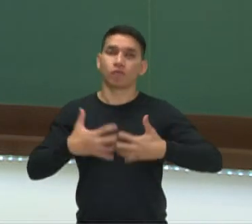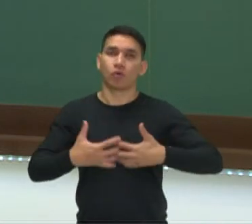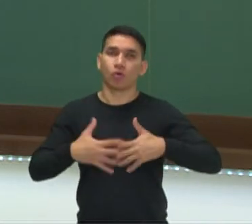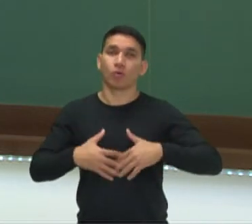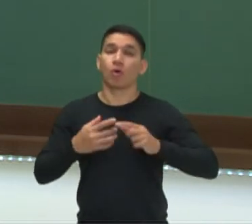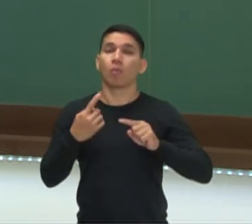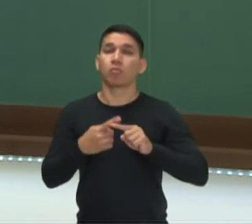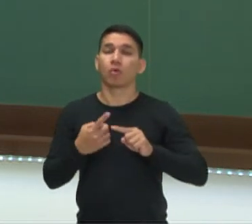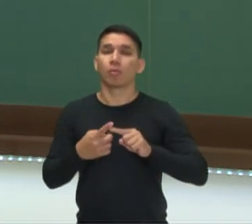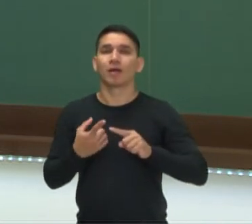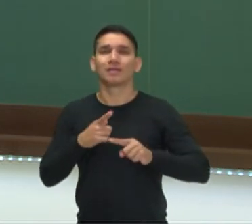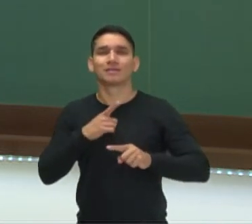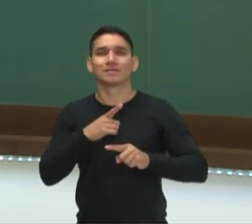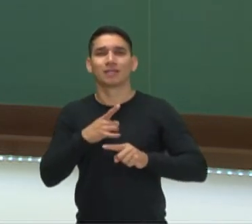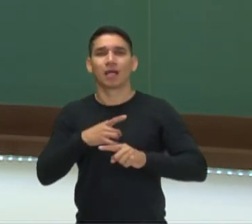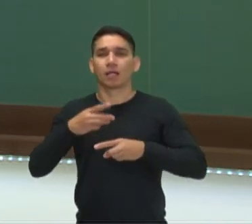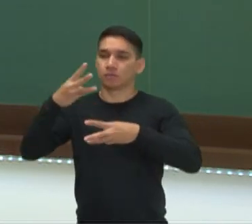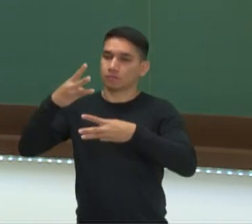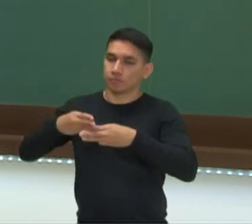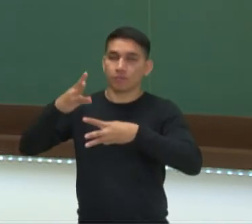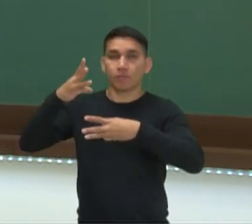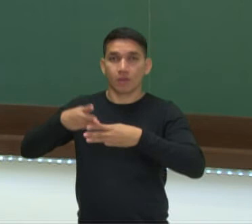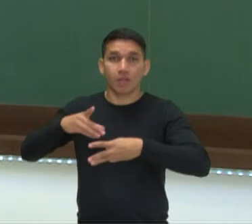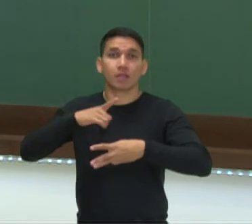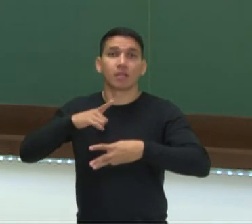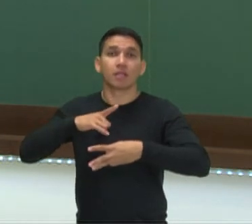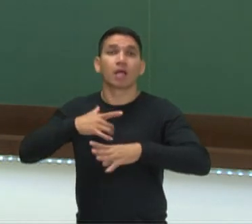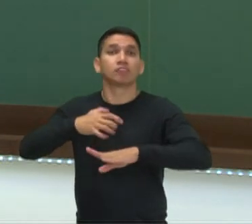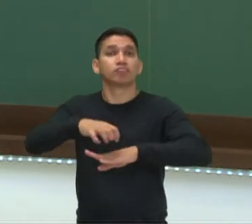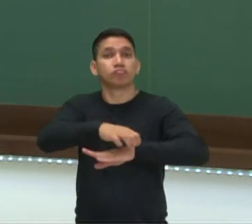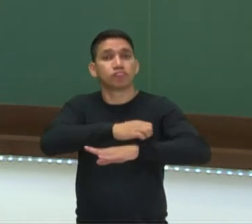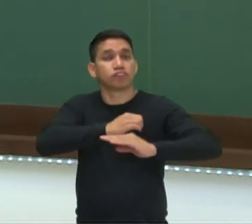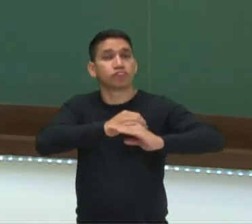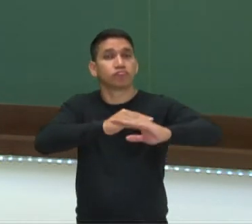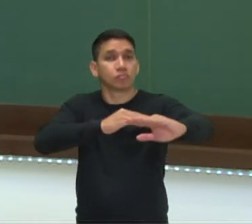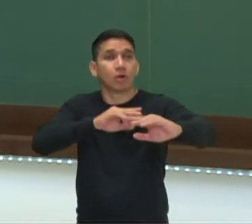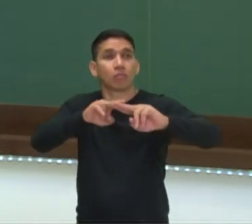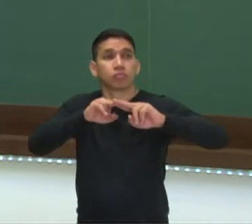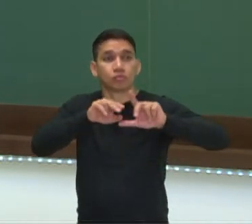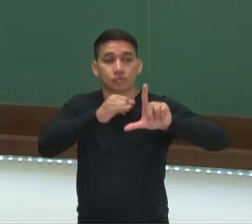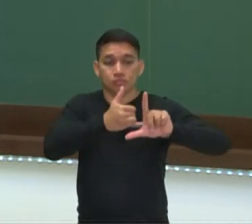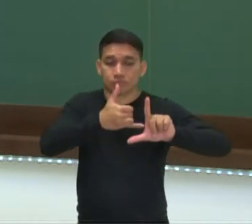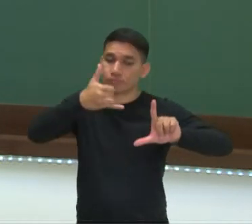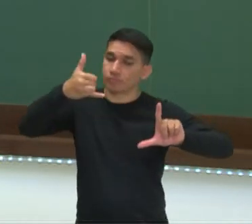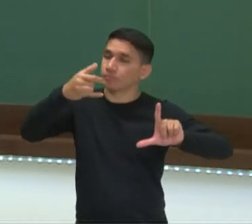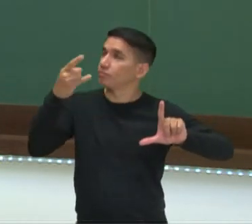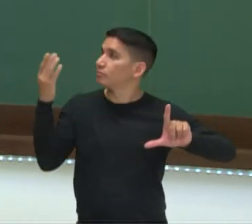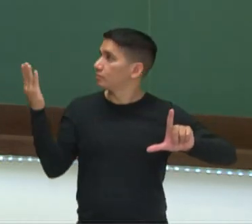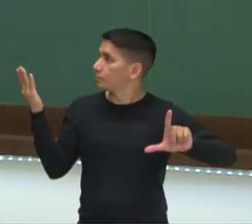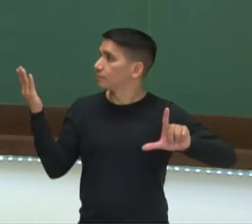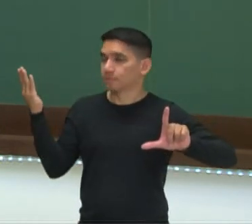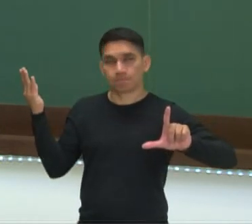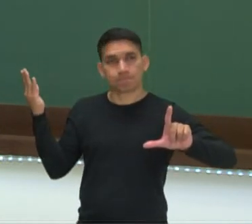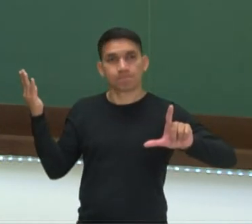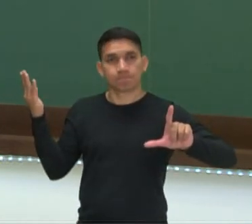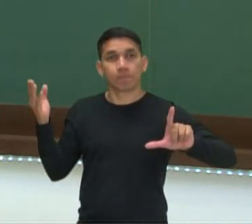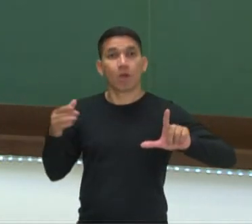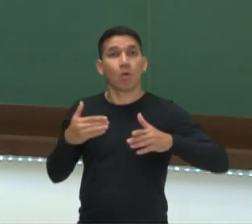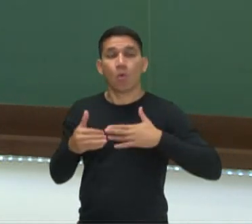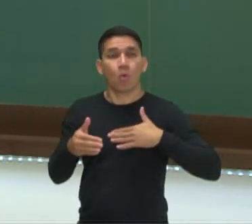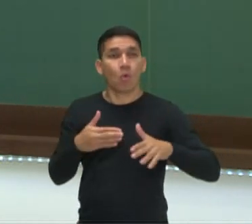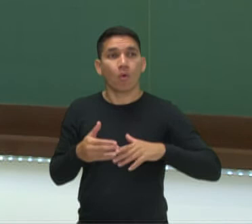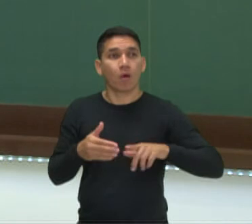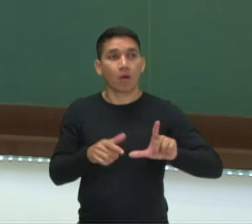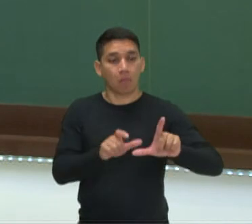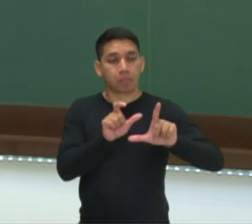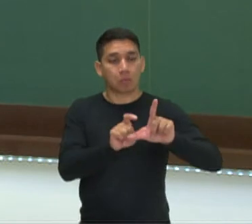que oferece uma resistência elétrica constante. E como a resistência elétrica é constante, o gráfico é uma reta, ok? E qualquer par de